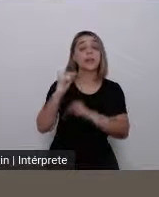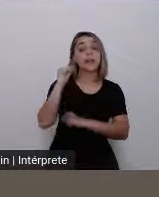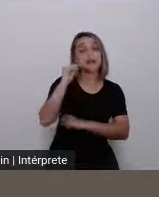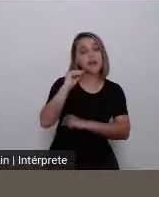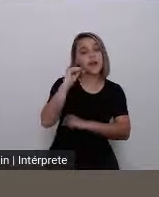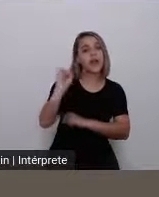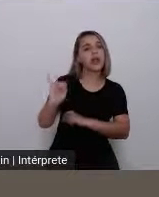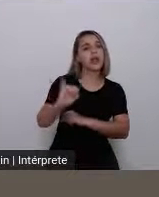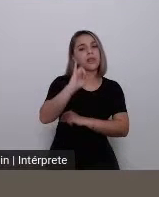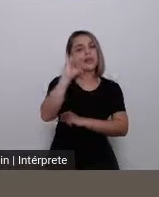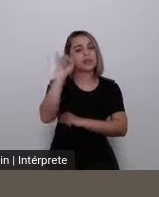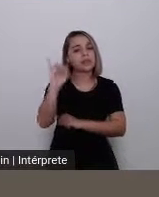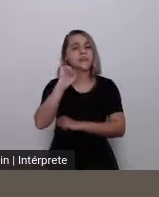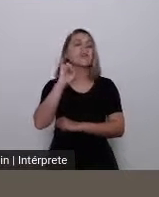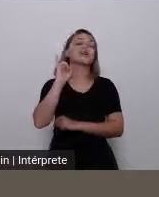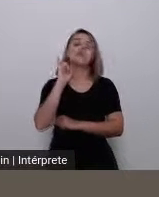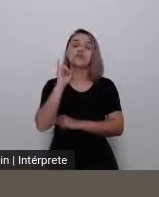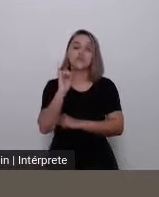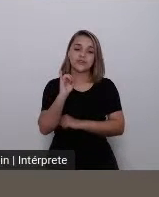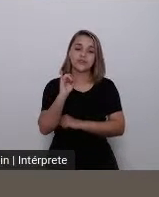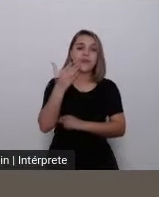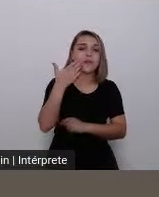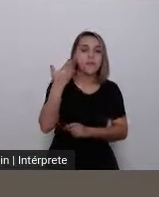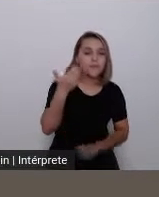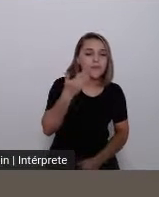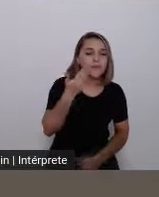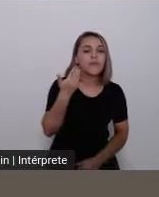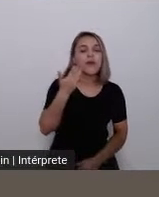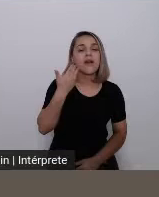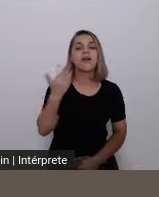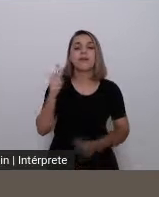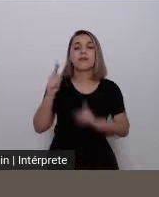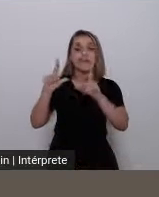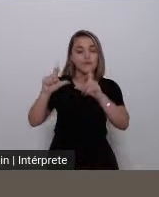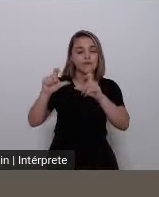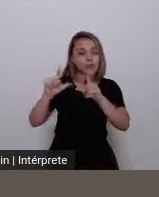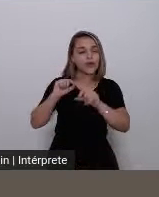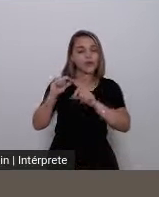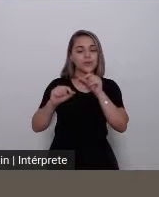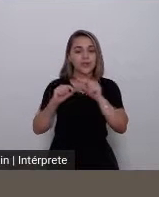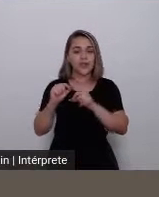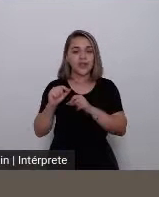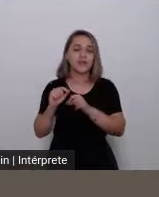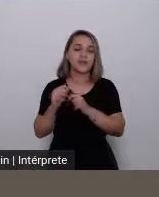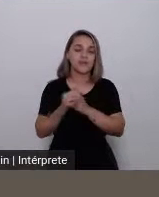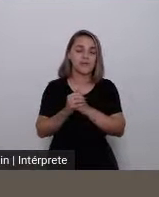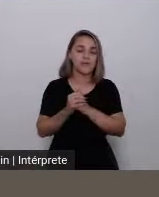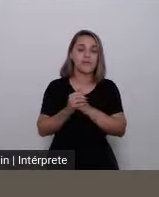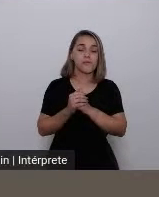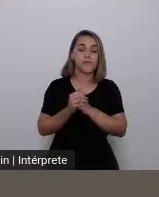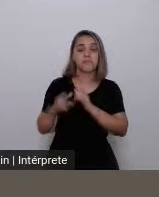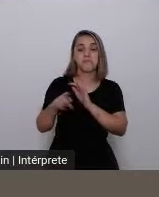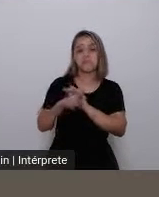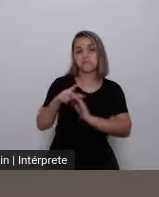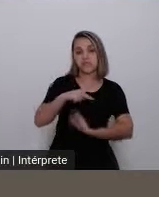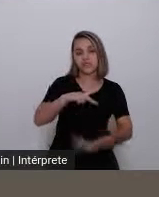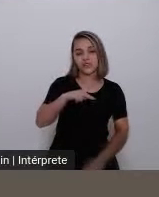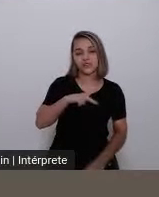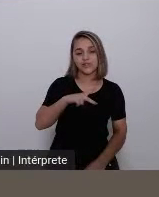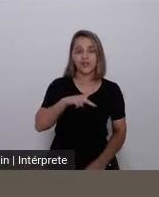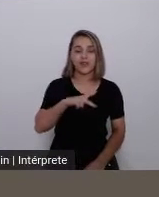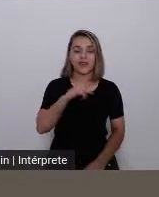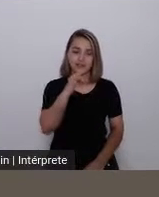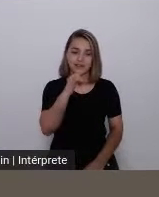consumindo fotografias, um consumo que se dava no âmbito privado, como é o caso